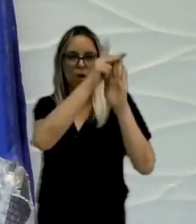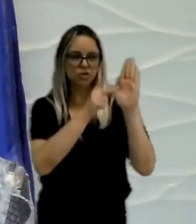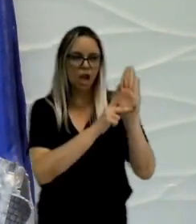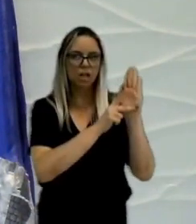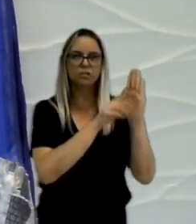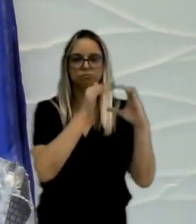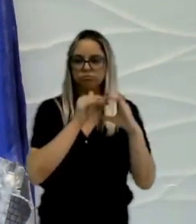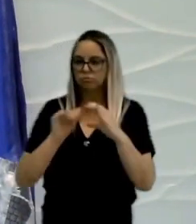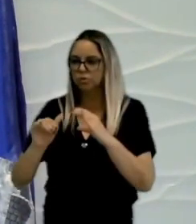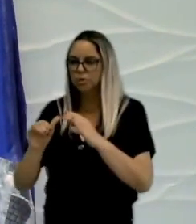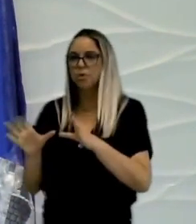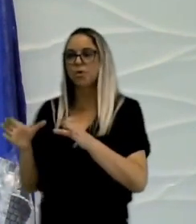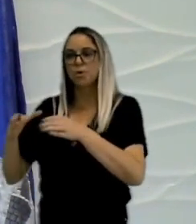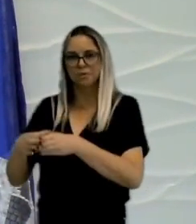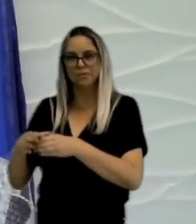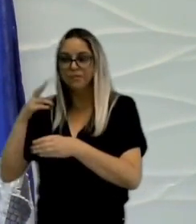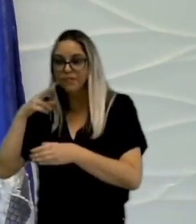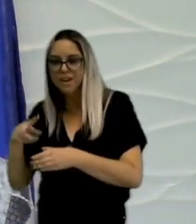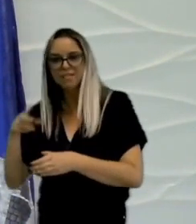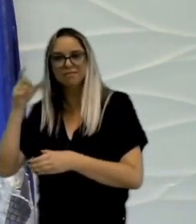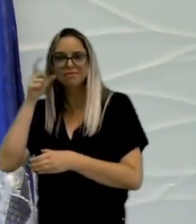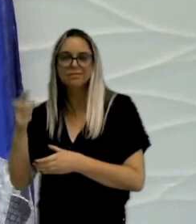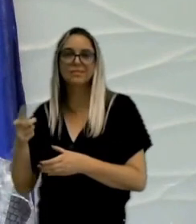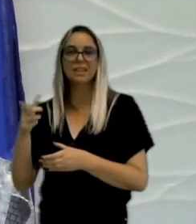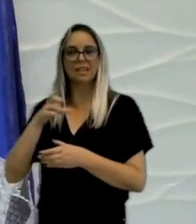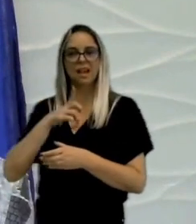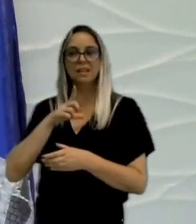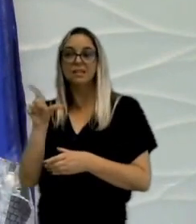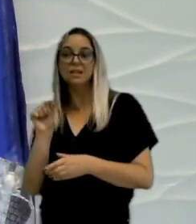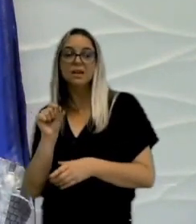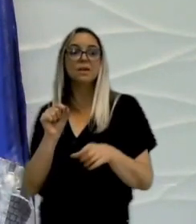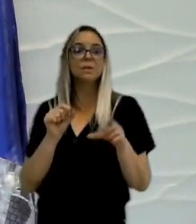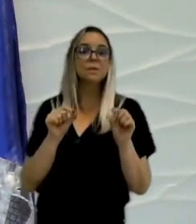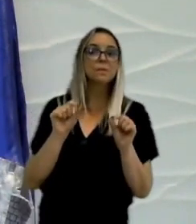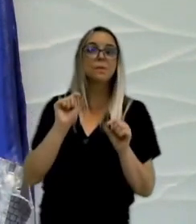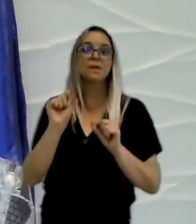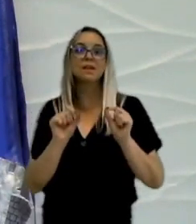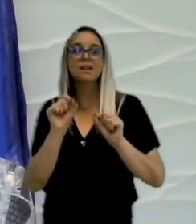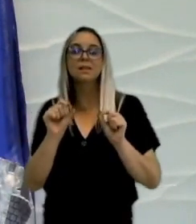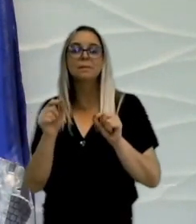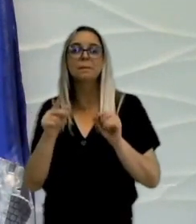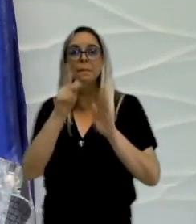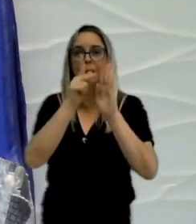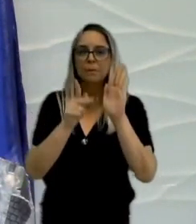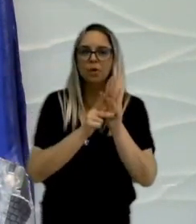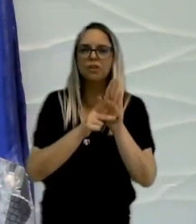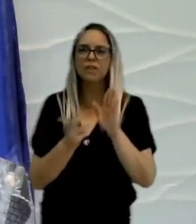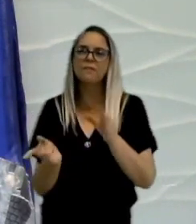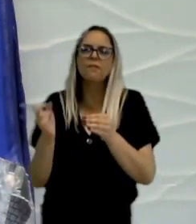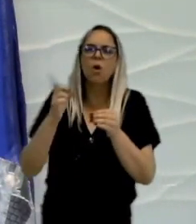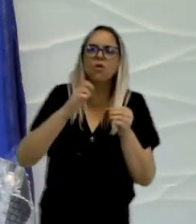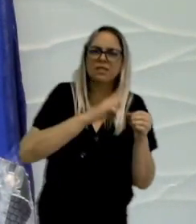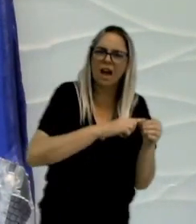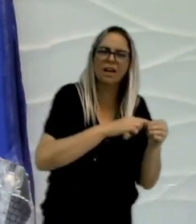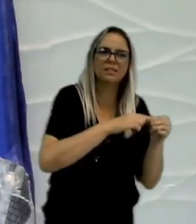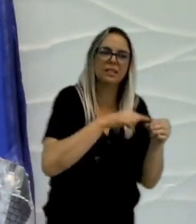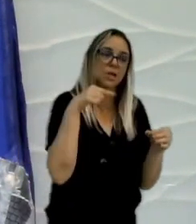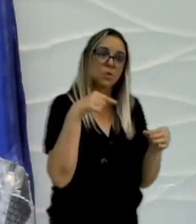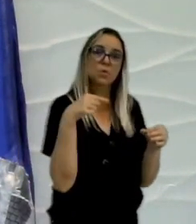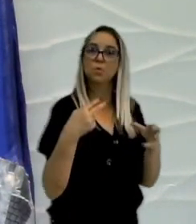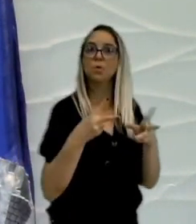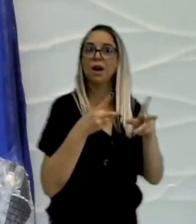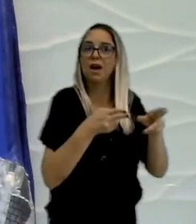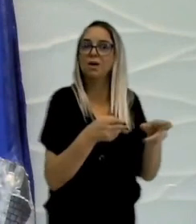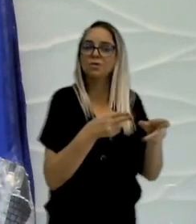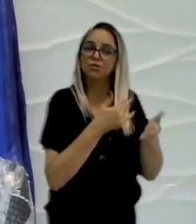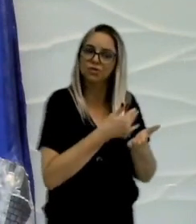Havia também e há uma opção, se a gente quisesse votar o projeto como ele chegou, a gente pediria às comissões para